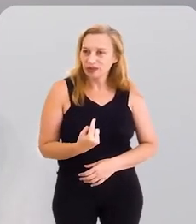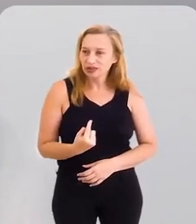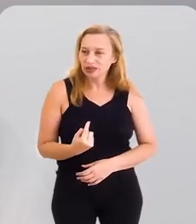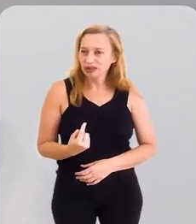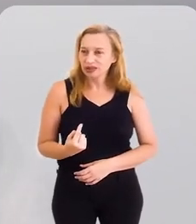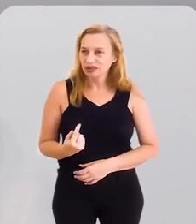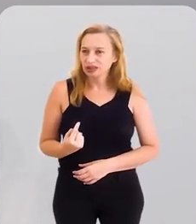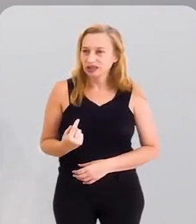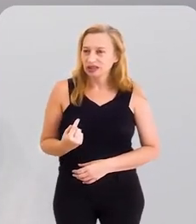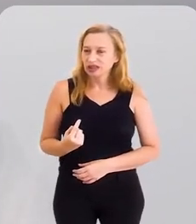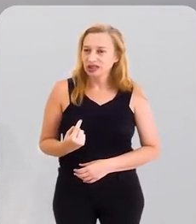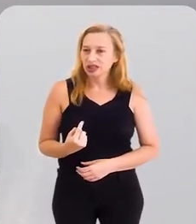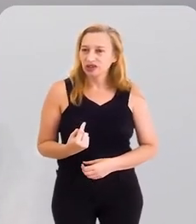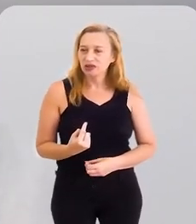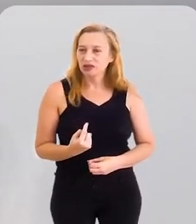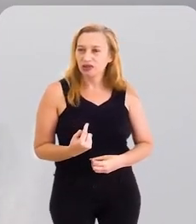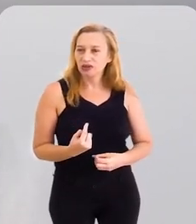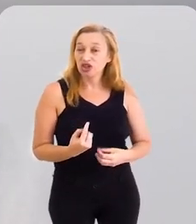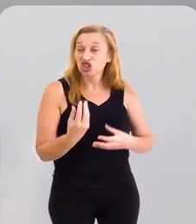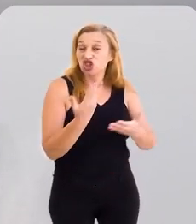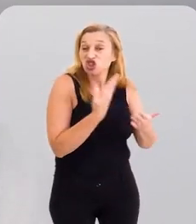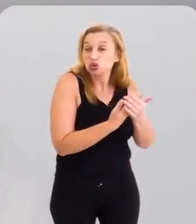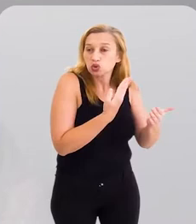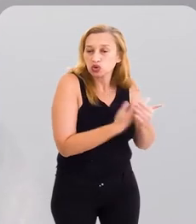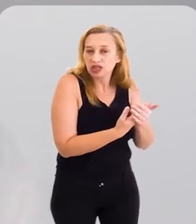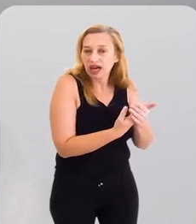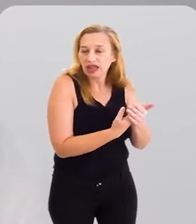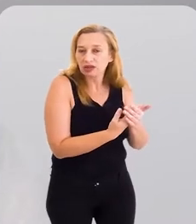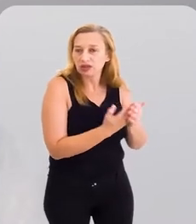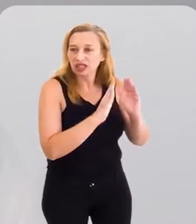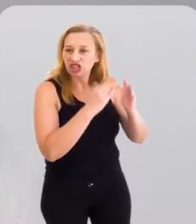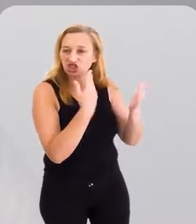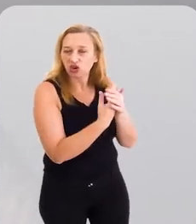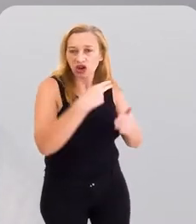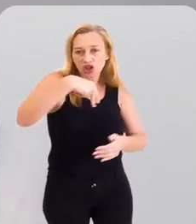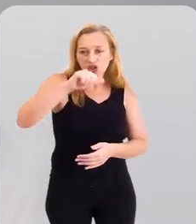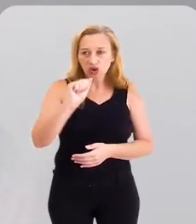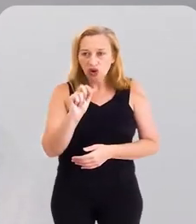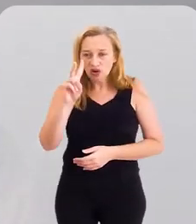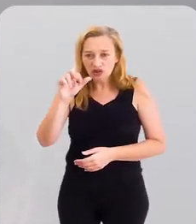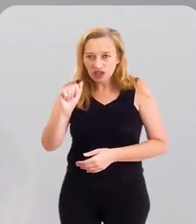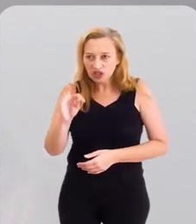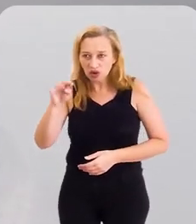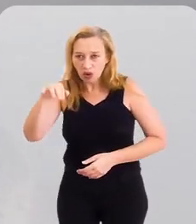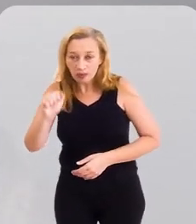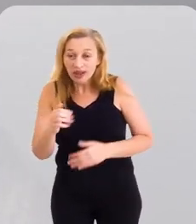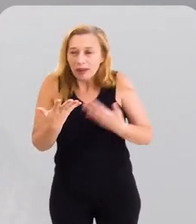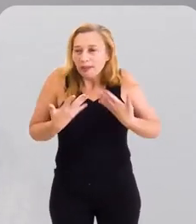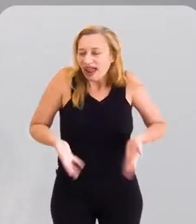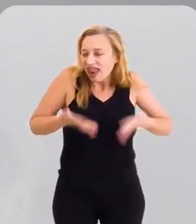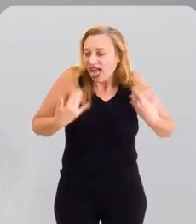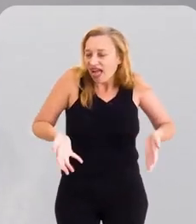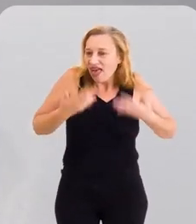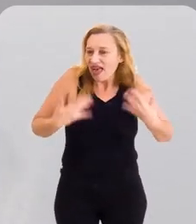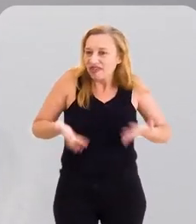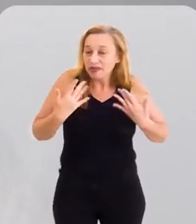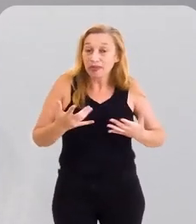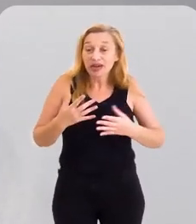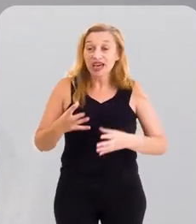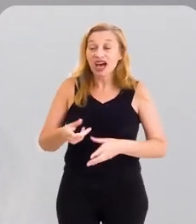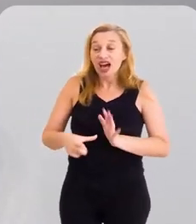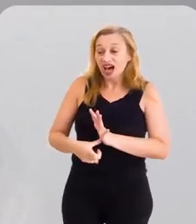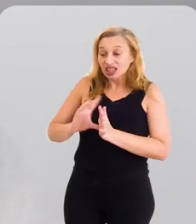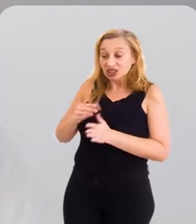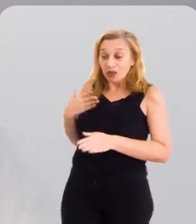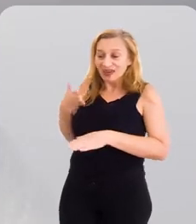gente que foi educado por Nova Acrópole é até um pouco mais leve, porque eles fazem a gente sentir essa responsabilidade antes de pisar dentro